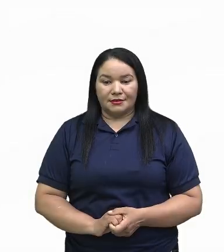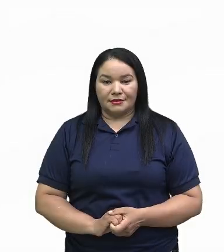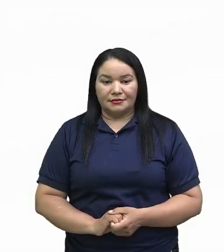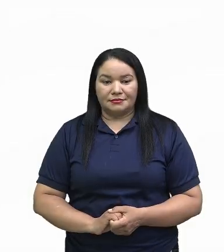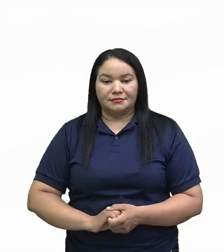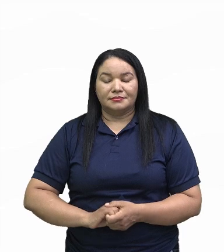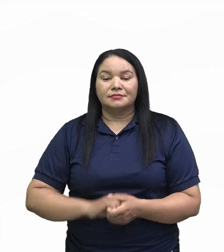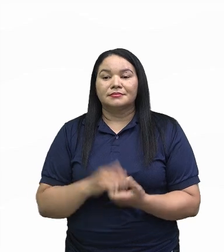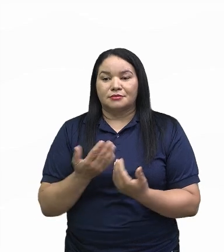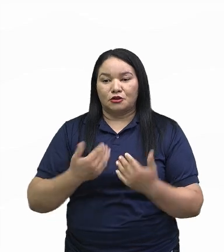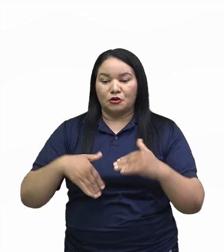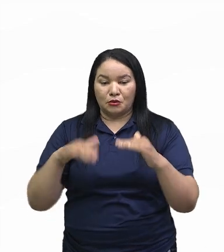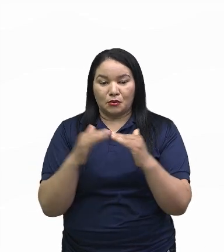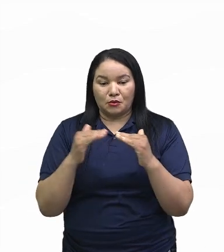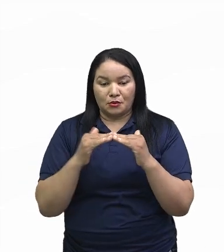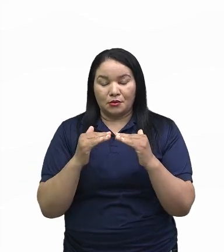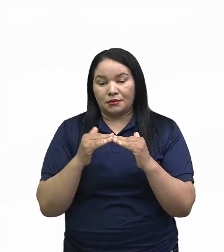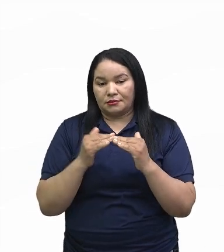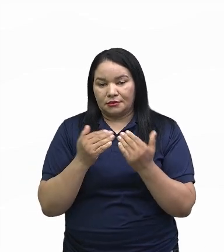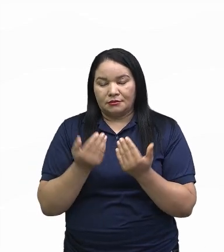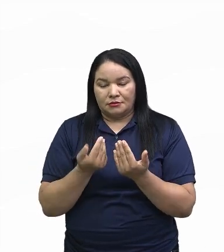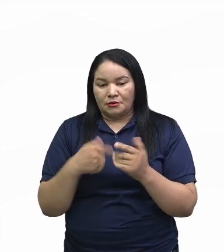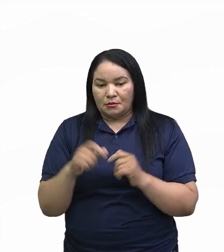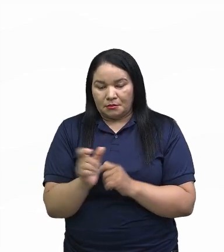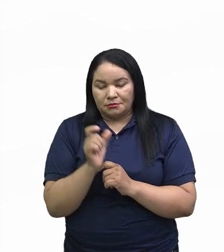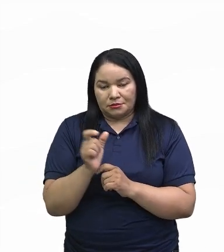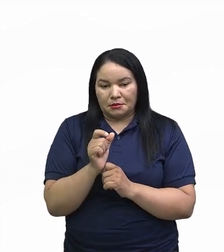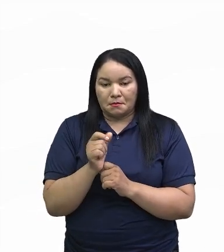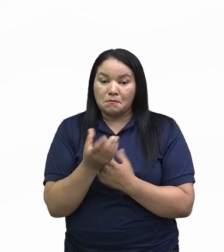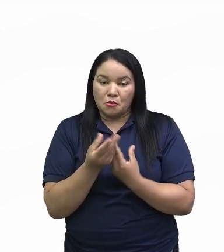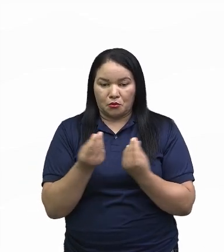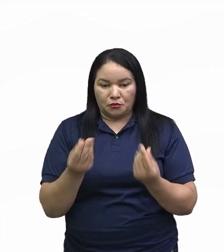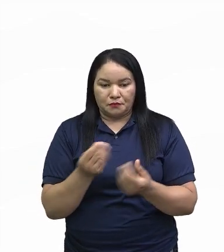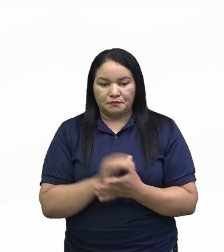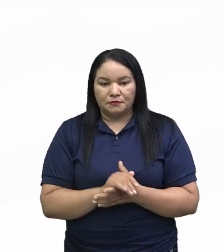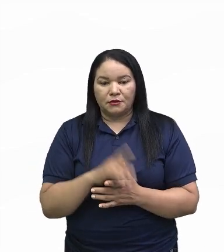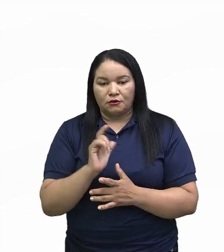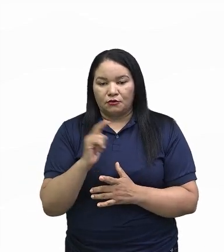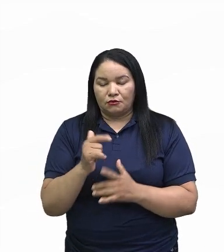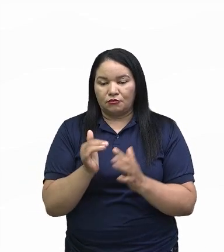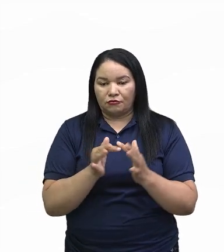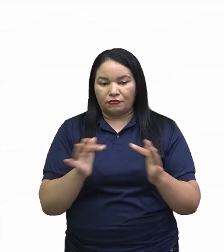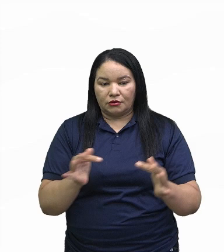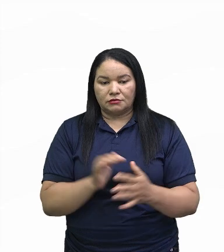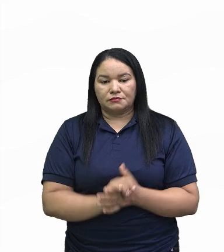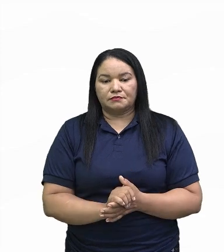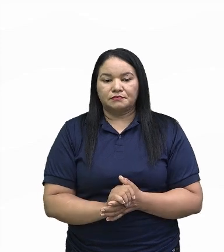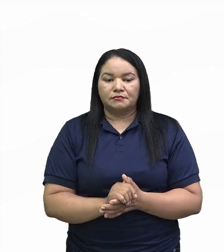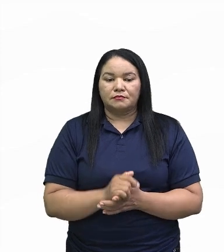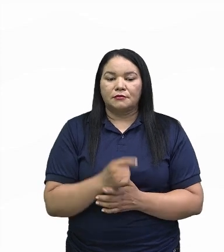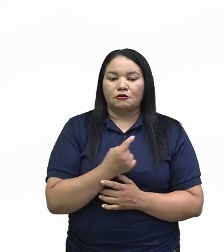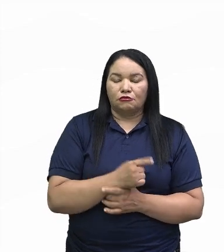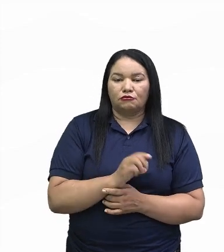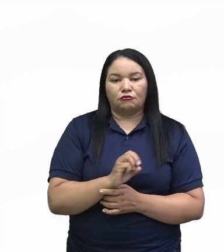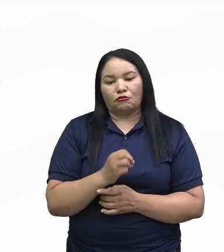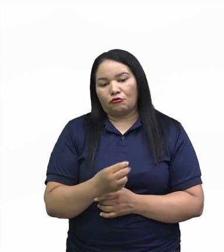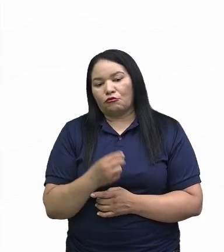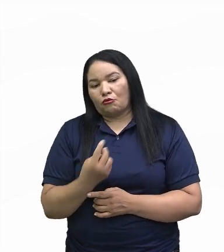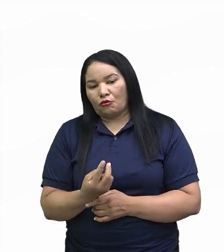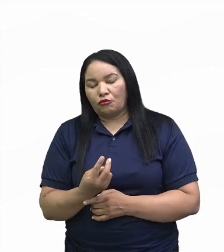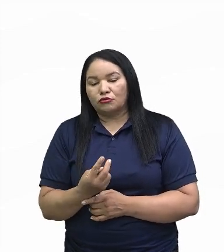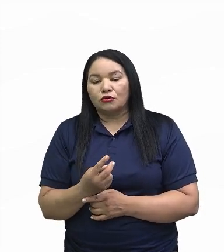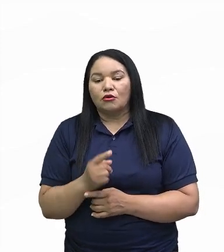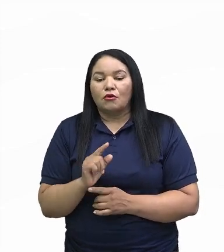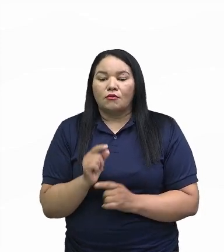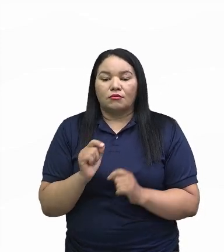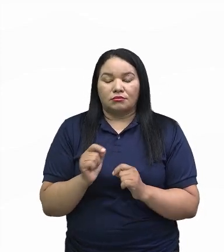E o verbo fica no singular. Agora, com as outras expressões, um e outro, nenhum nem outro, o verbo